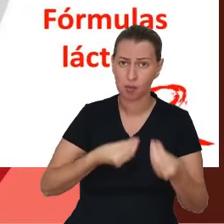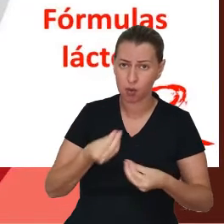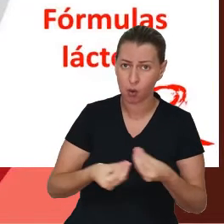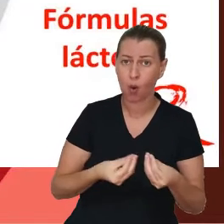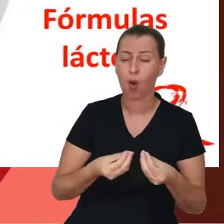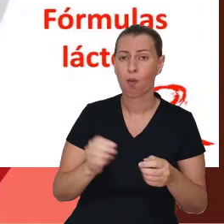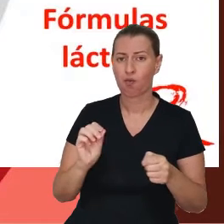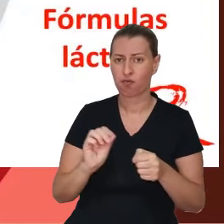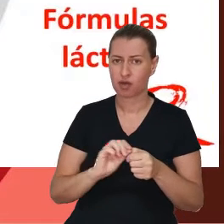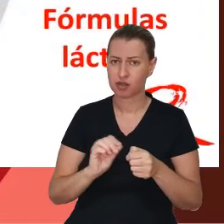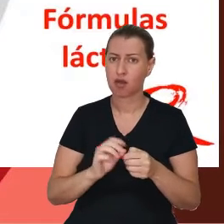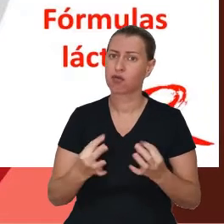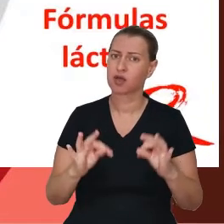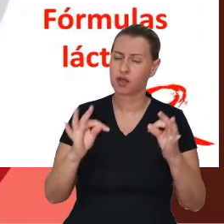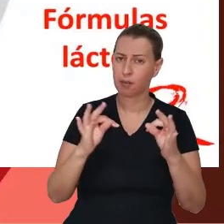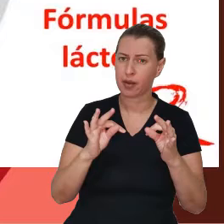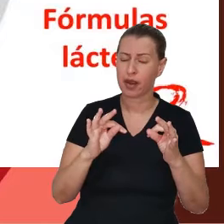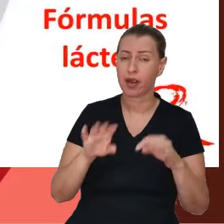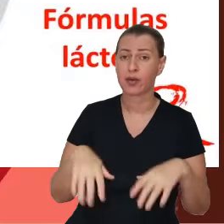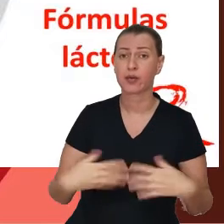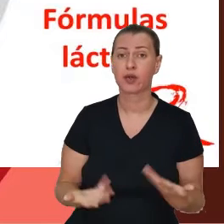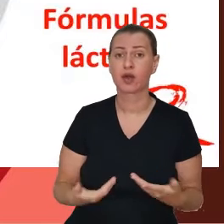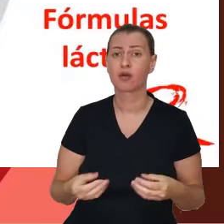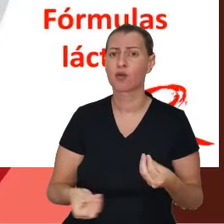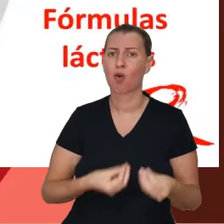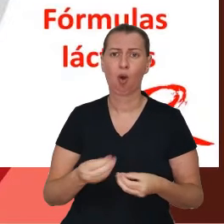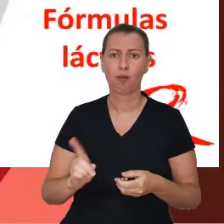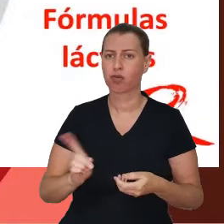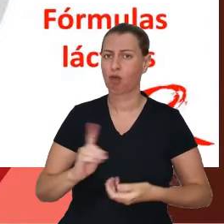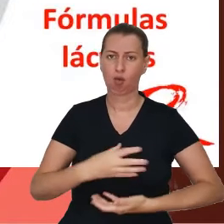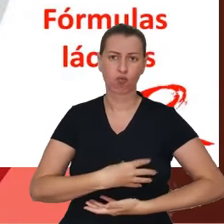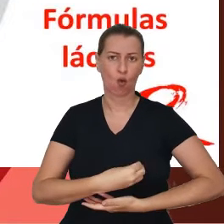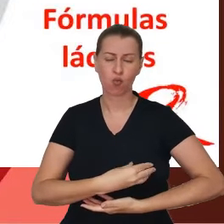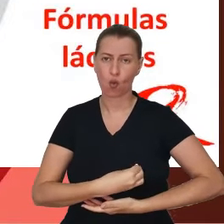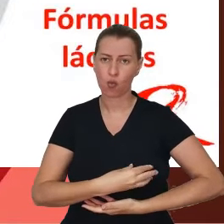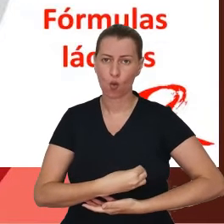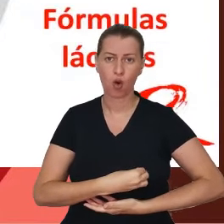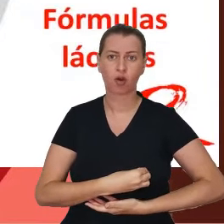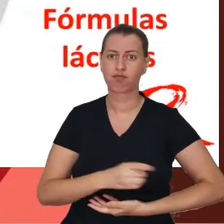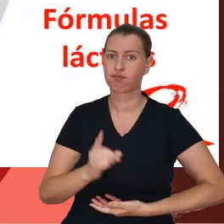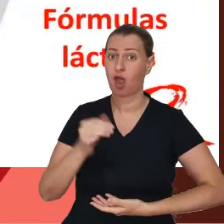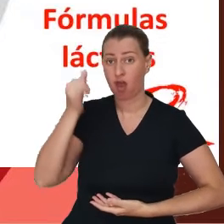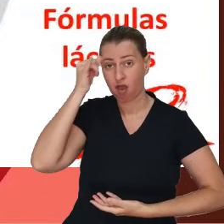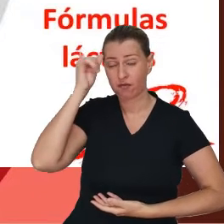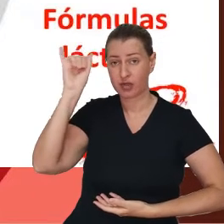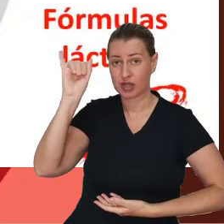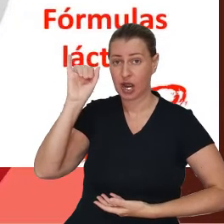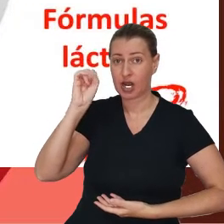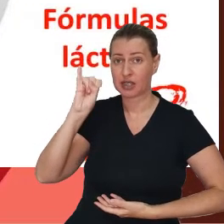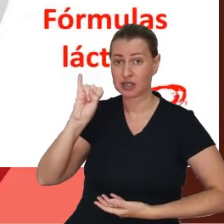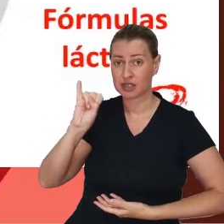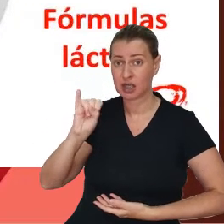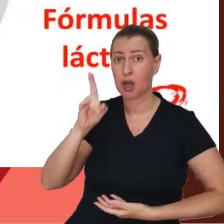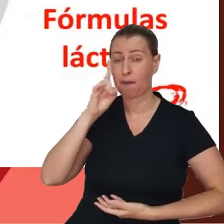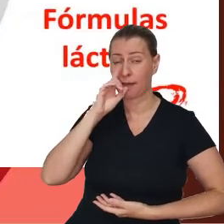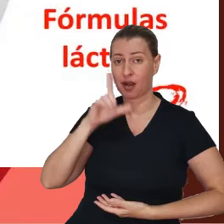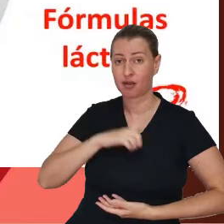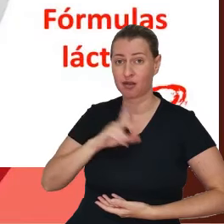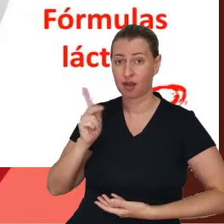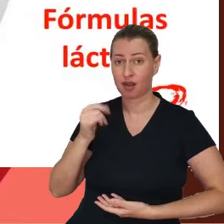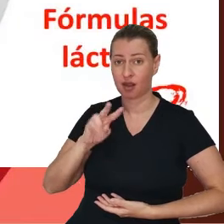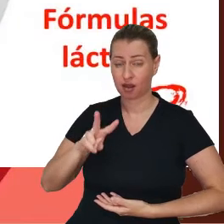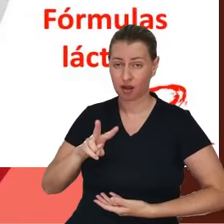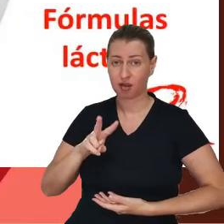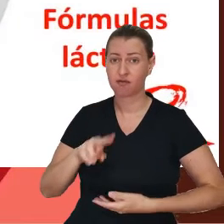ao recém-nascido, da não amamentação, né, de suprimir a amamentação, mas também o trato humano, de